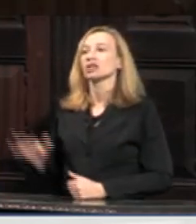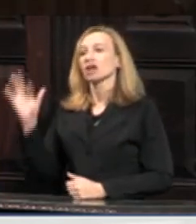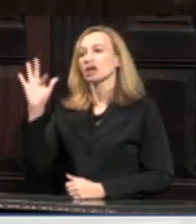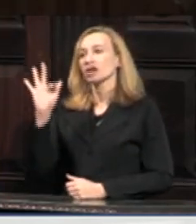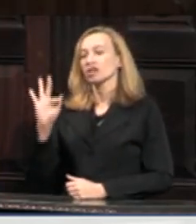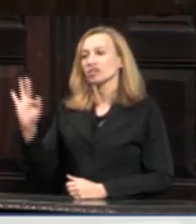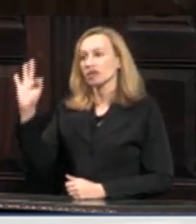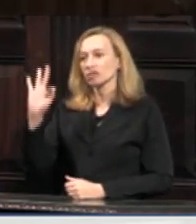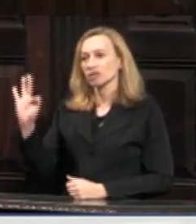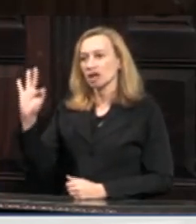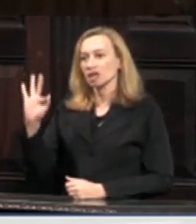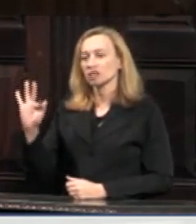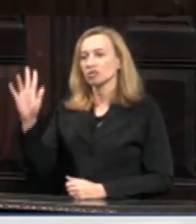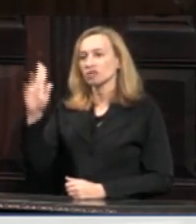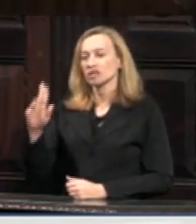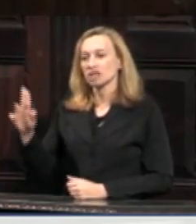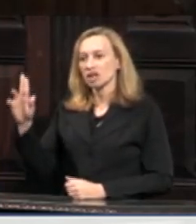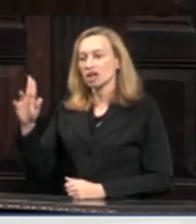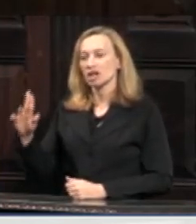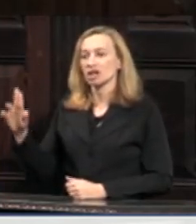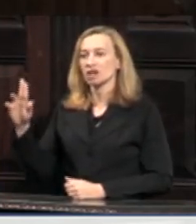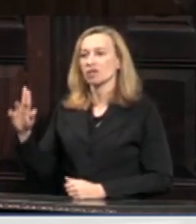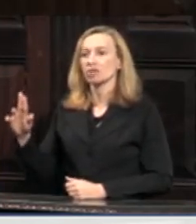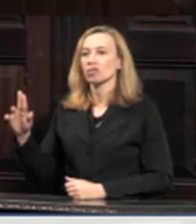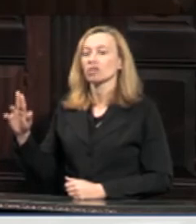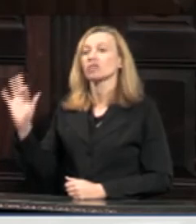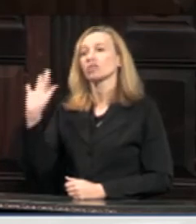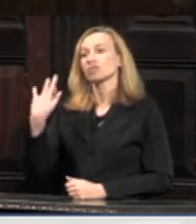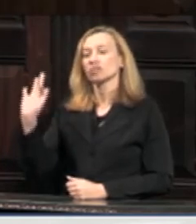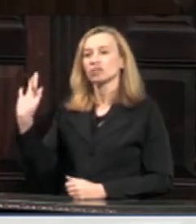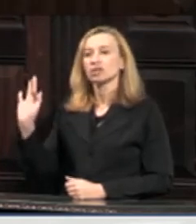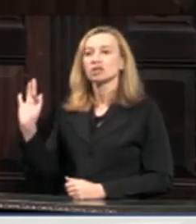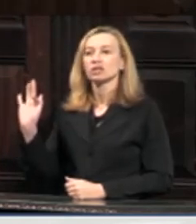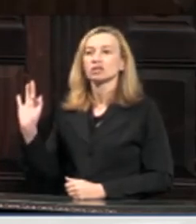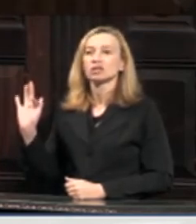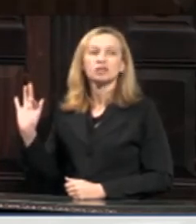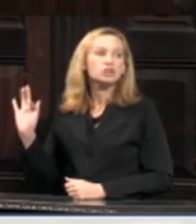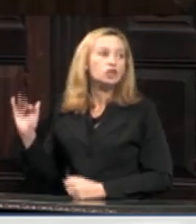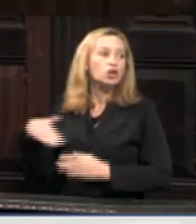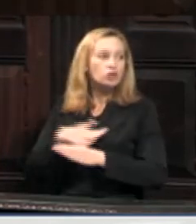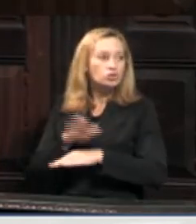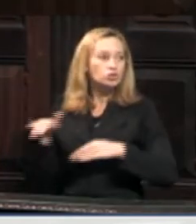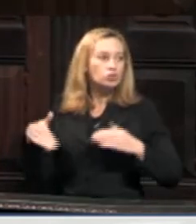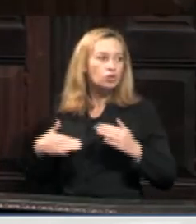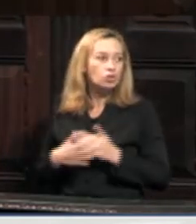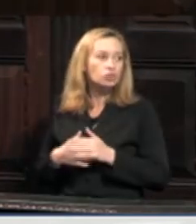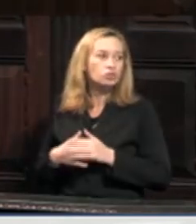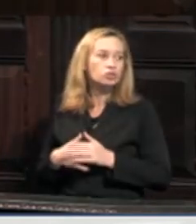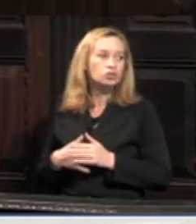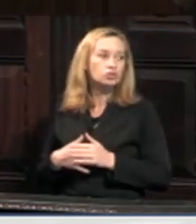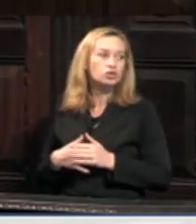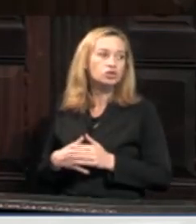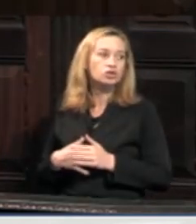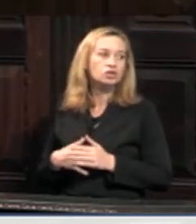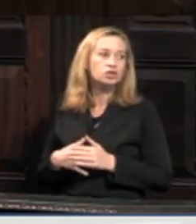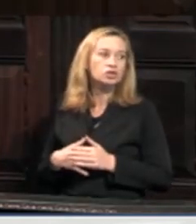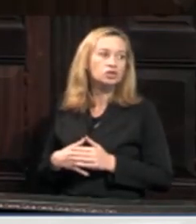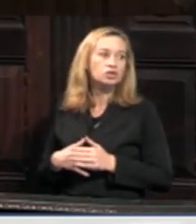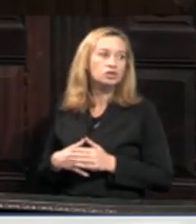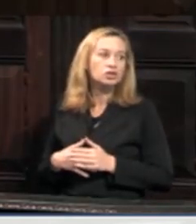Direito da Universidade Federal Fluminense e, ao fazê-lo, me solidarizando com todos e todas que têm sido